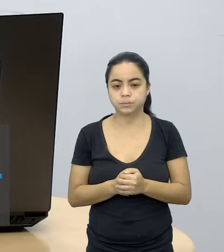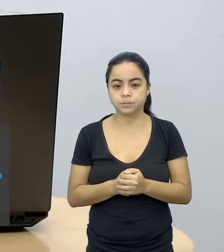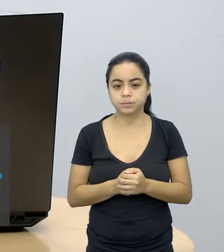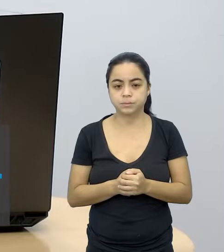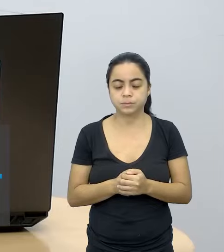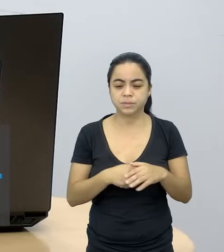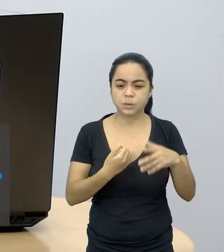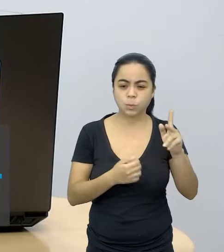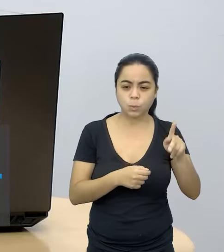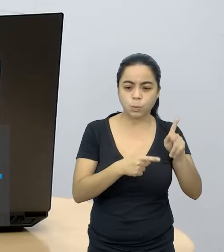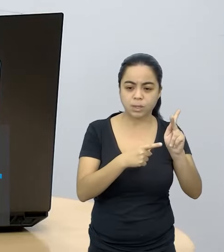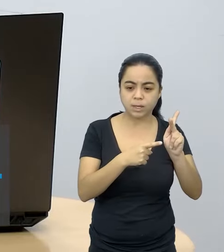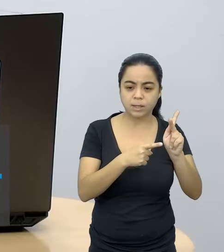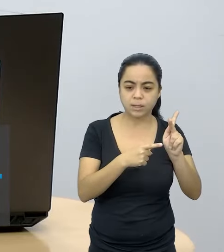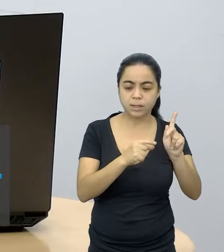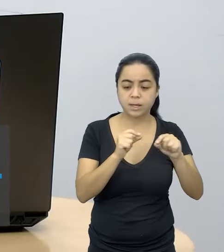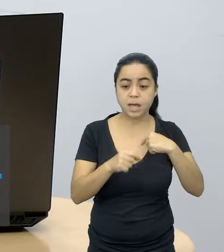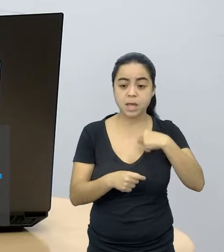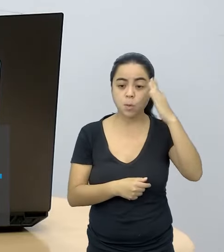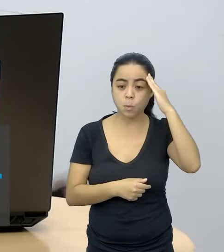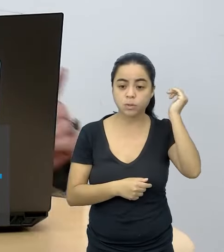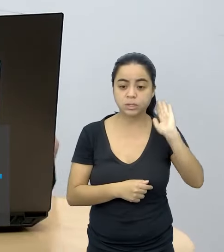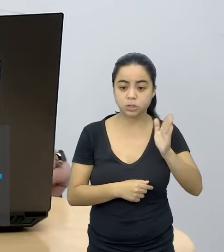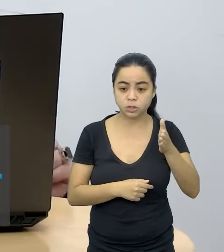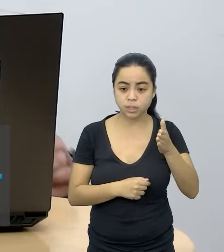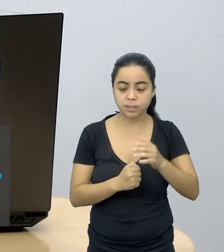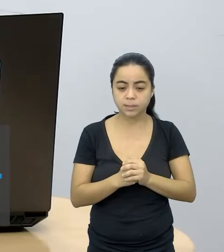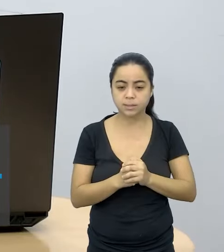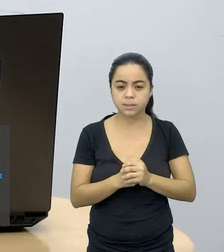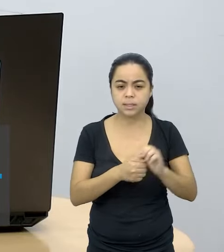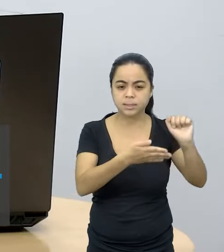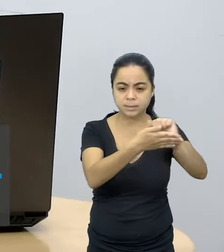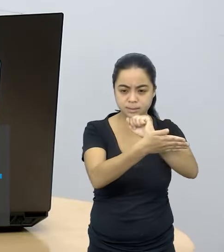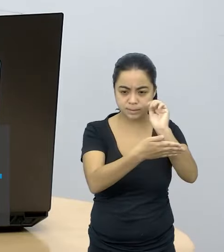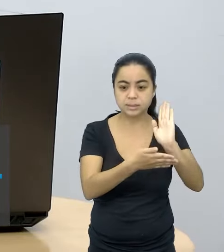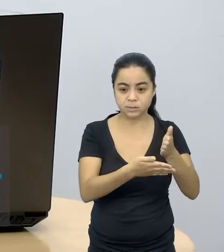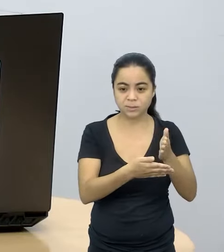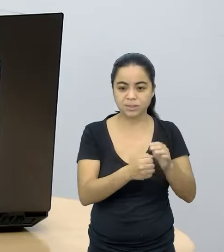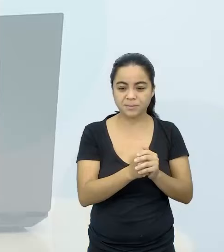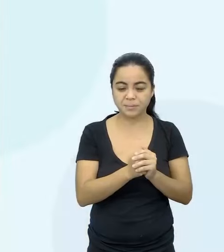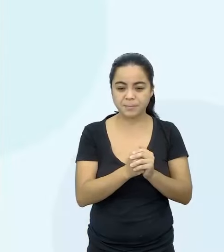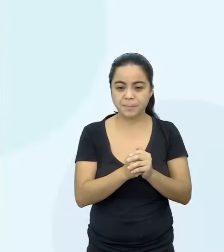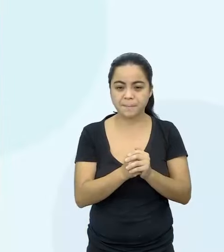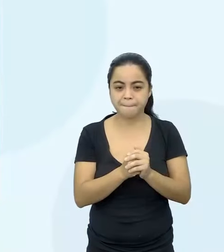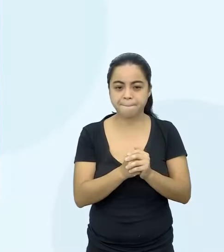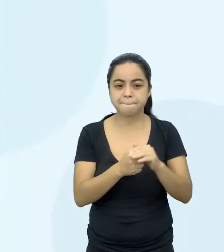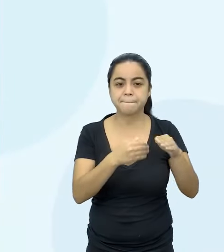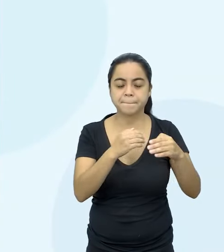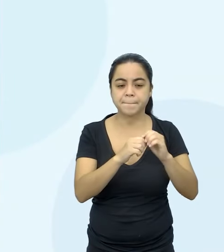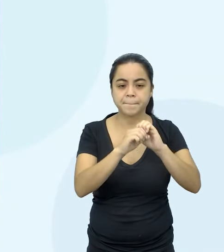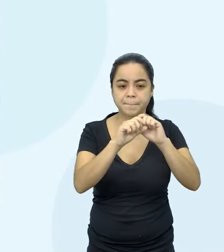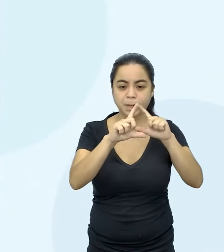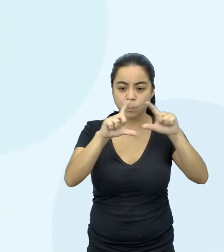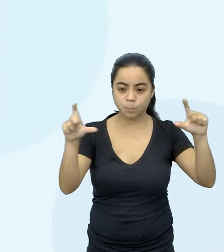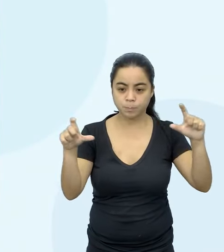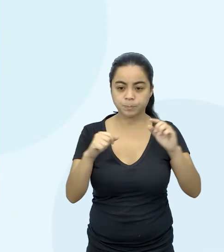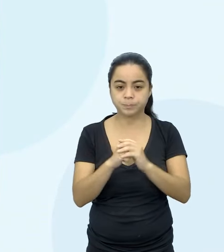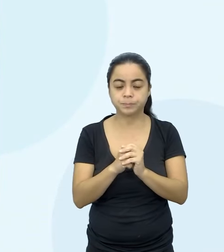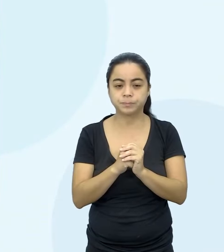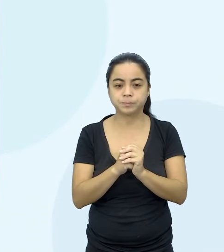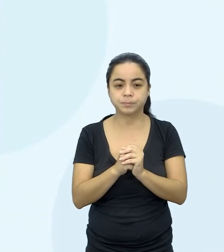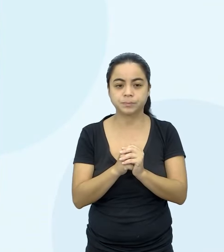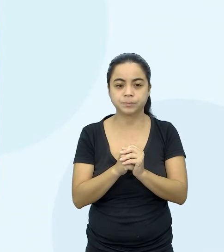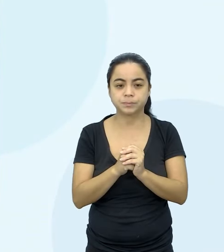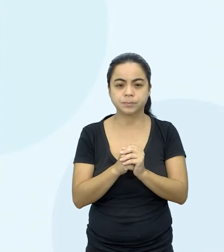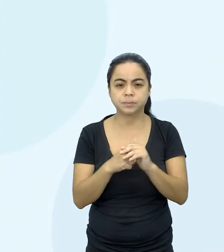o K seria o quê? O que eu sei. Né? Ali tá escrito? Isso, tá ali, no slide. Se você puder por esse slide, por favor. Isso, obrigada. Então,